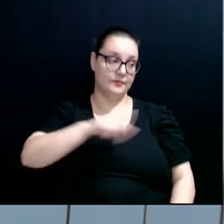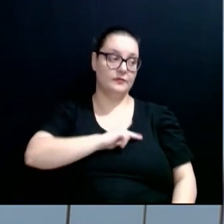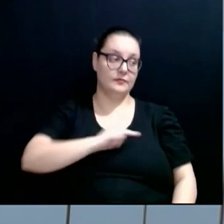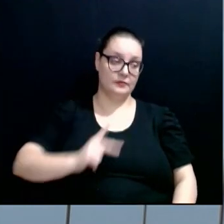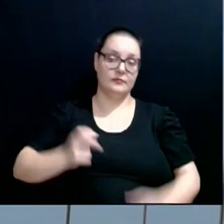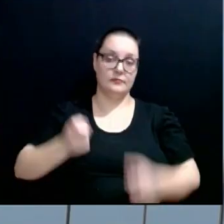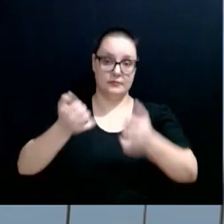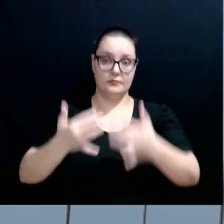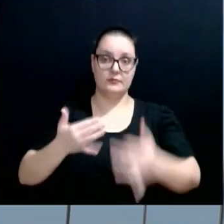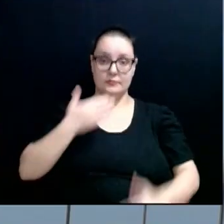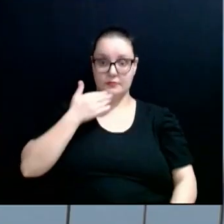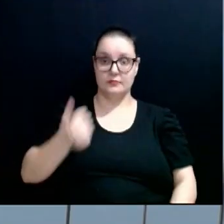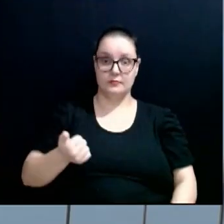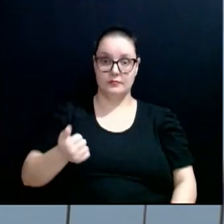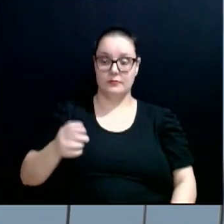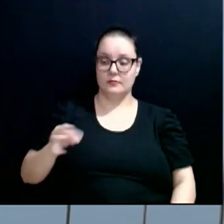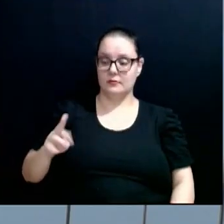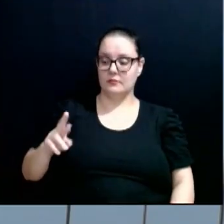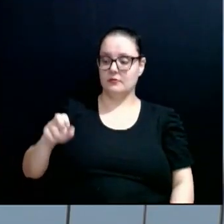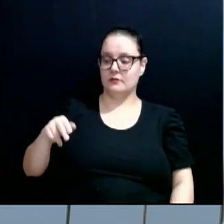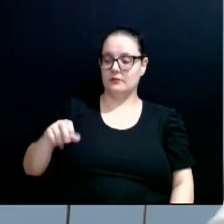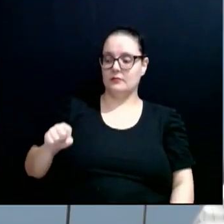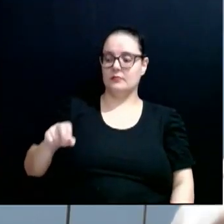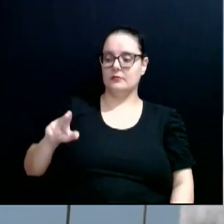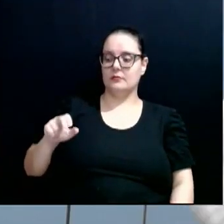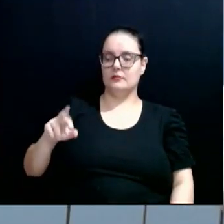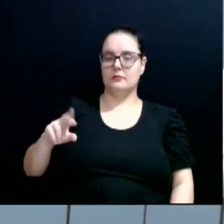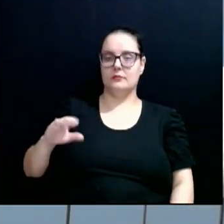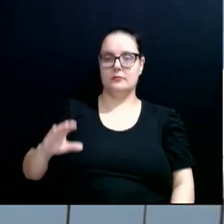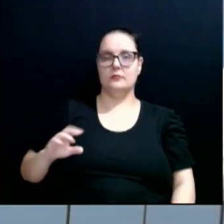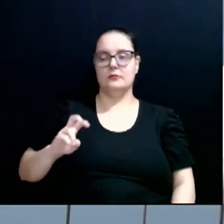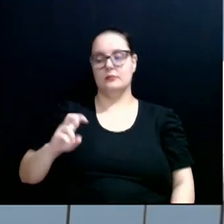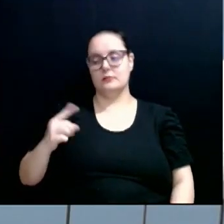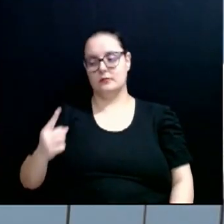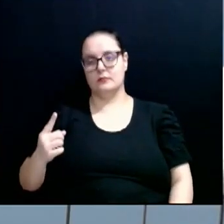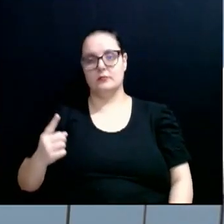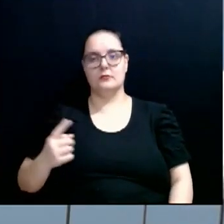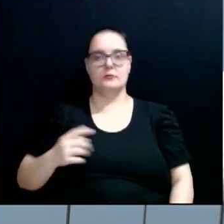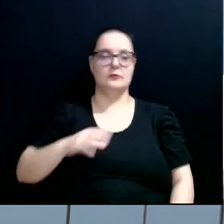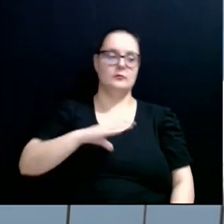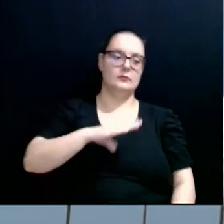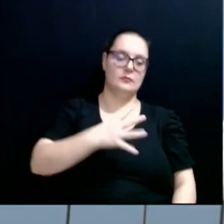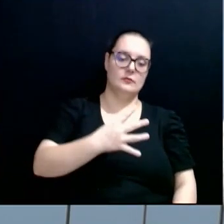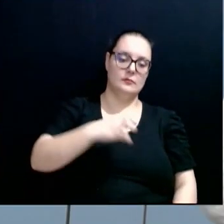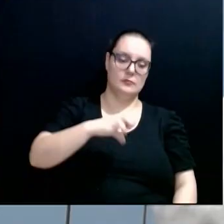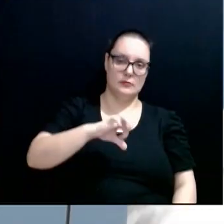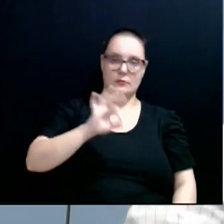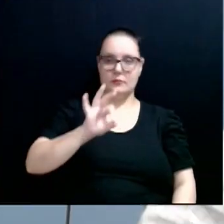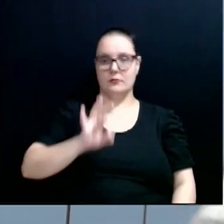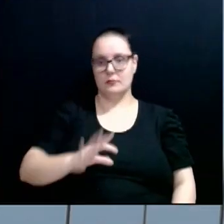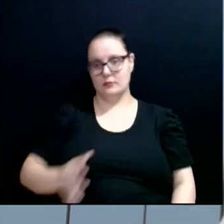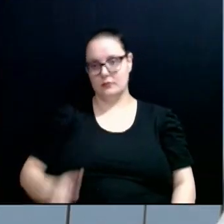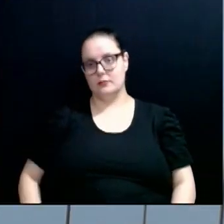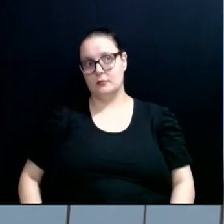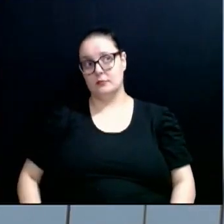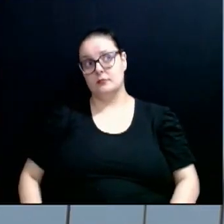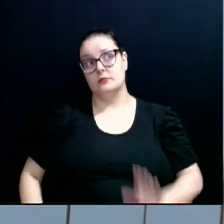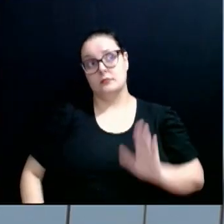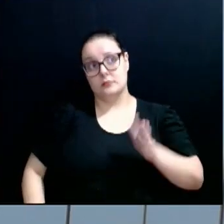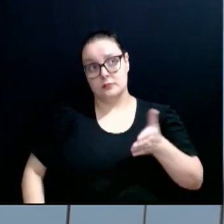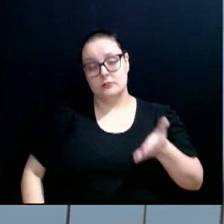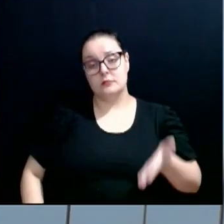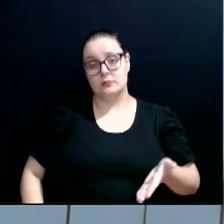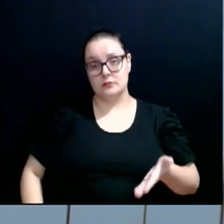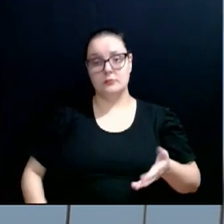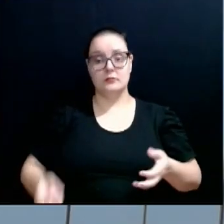que a Transurc continue com seus 51% e o município 49%. Mas já é um fato inovador e